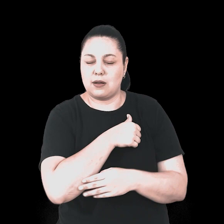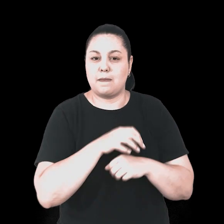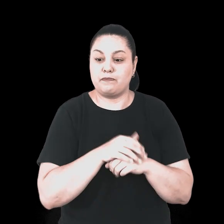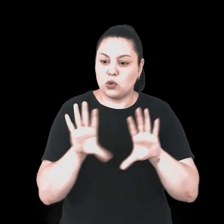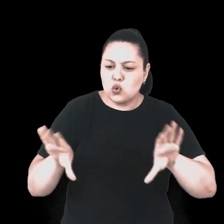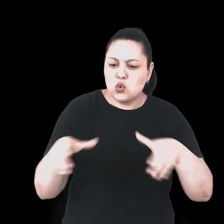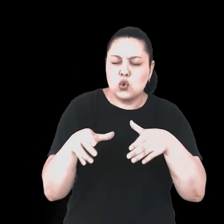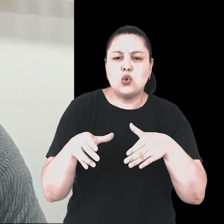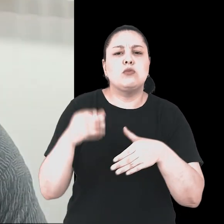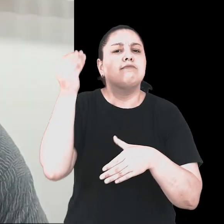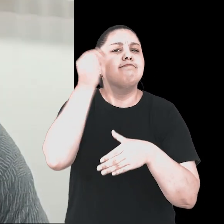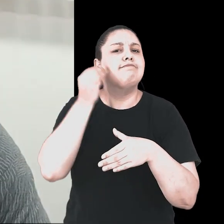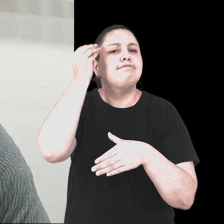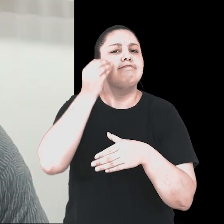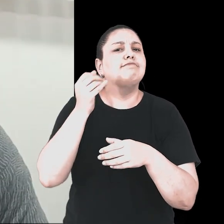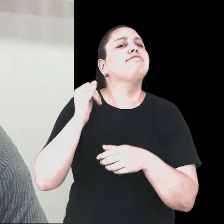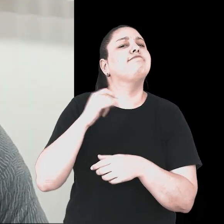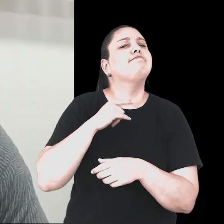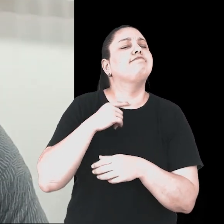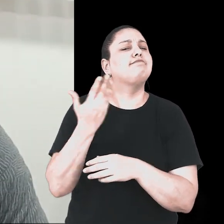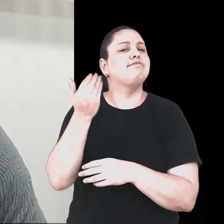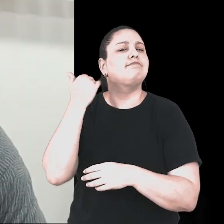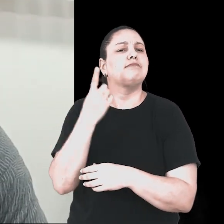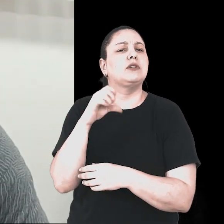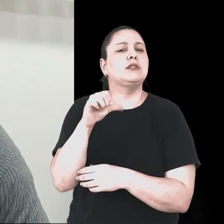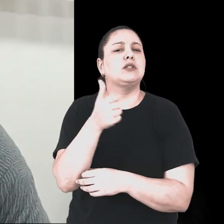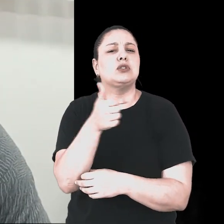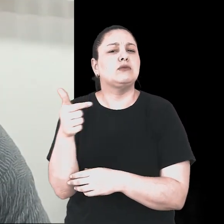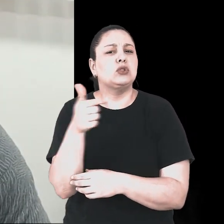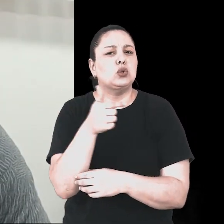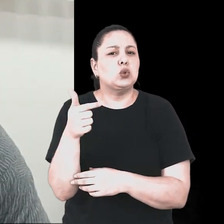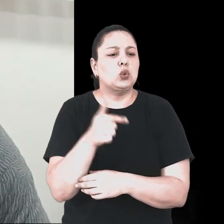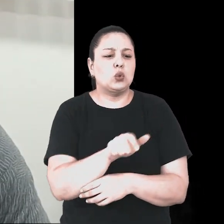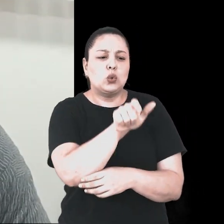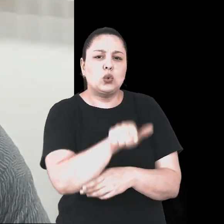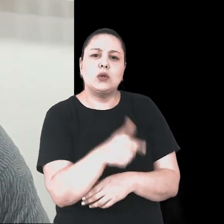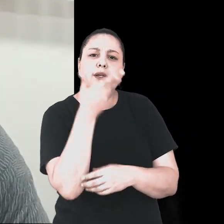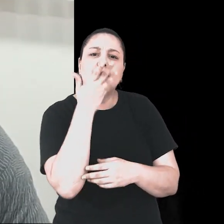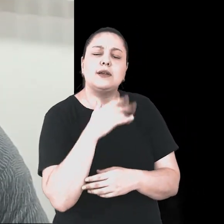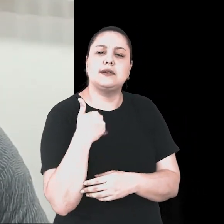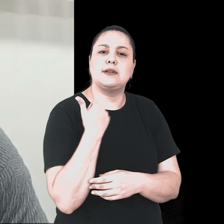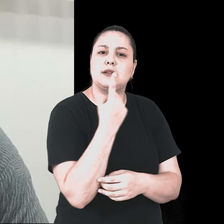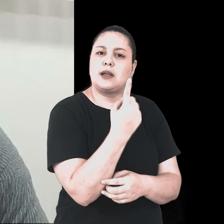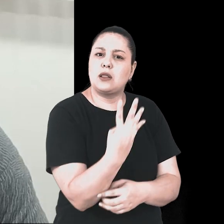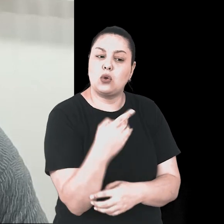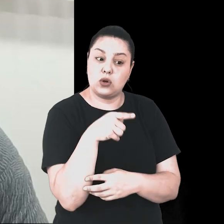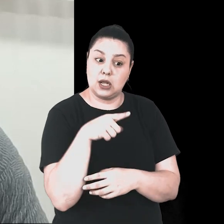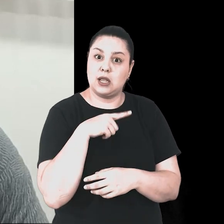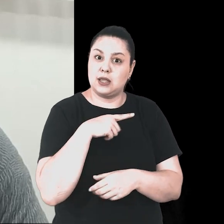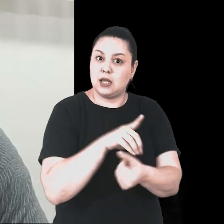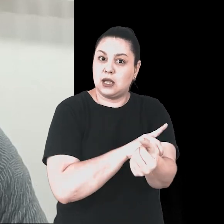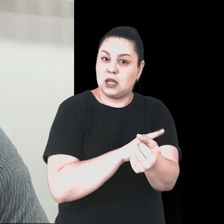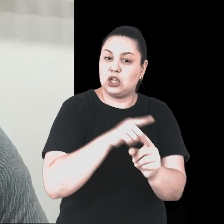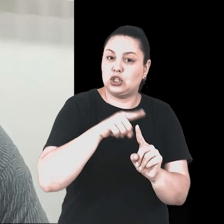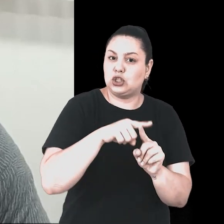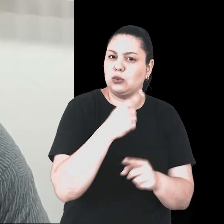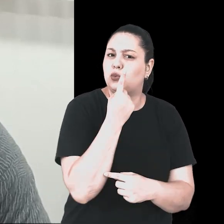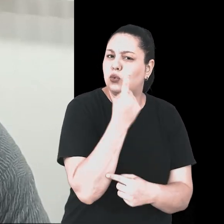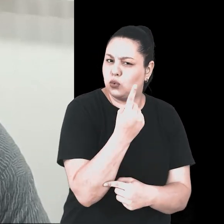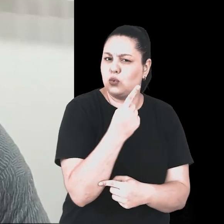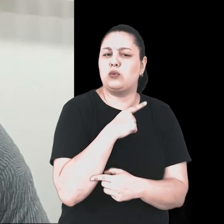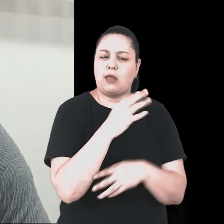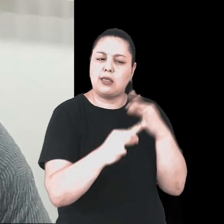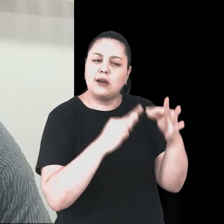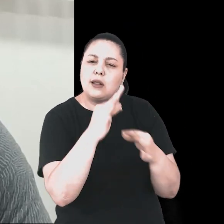a equipe testou, em janeiro de 1922, o extrato pancreático em uma criança de 14 anos com diabetes tipo 1, que